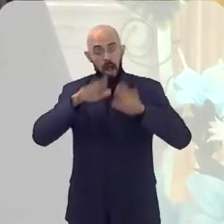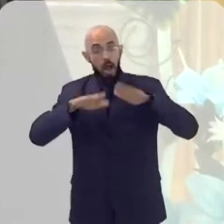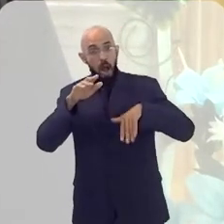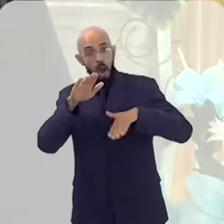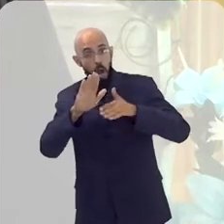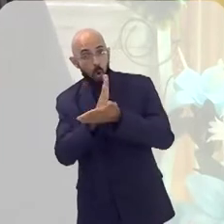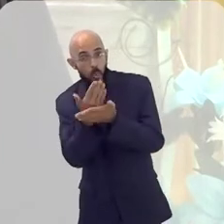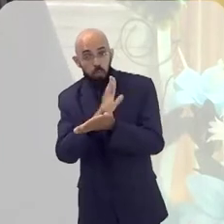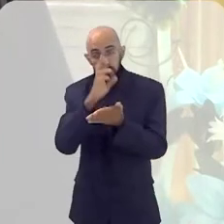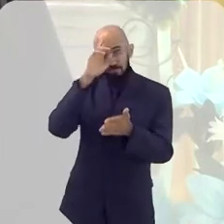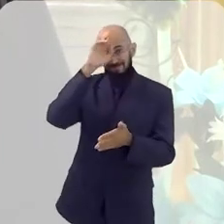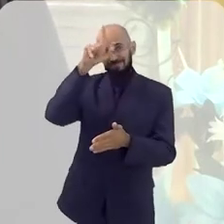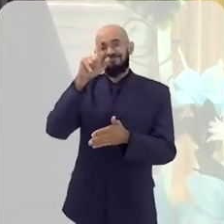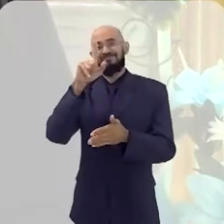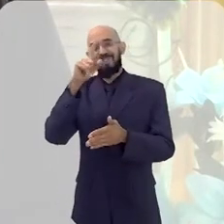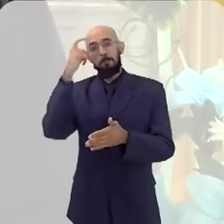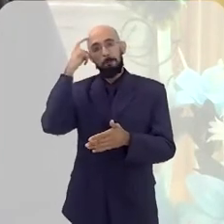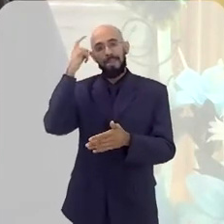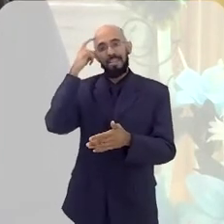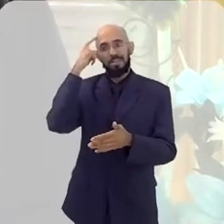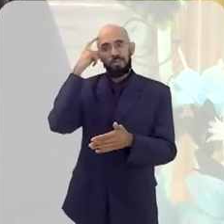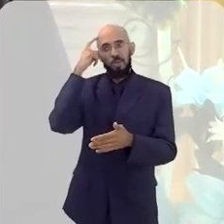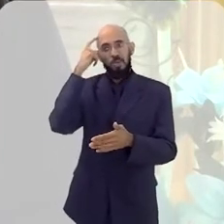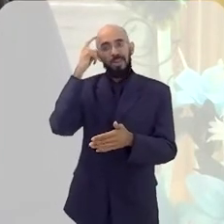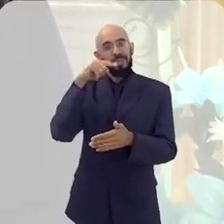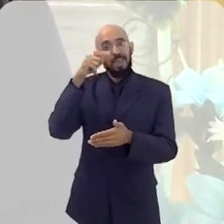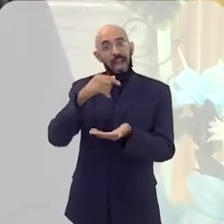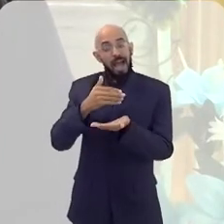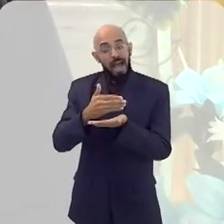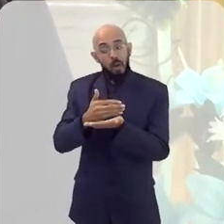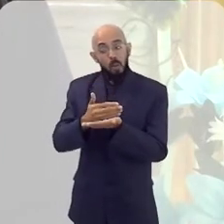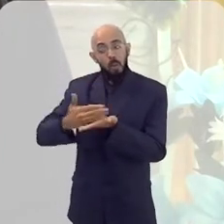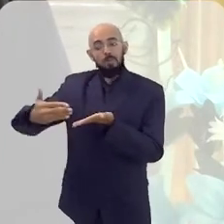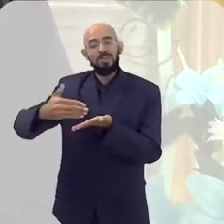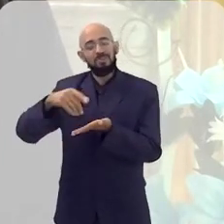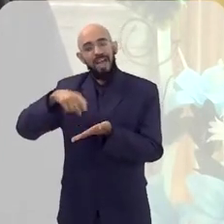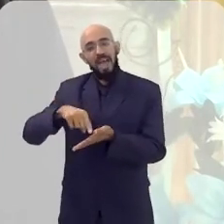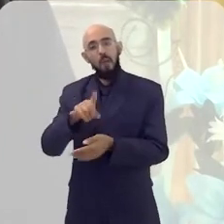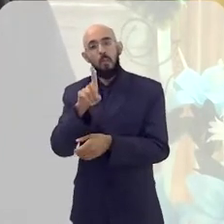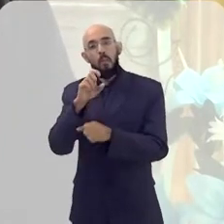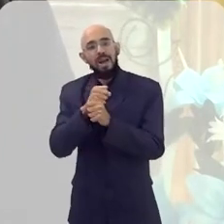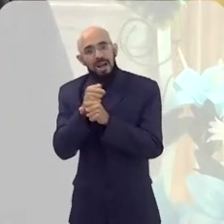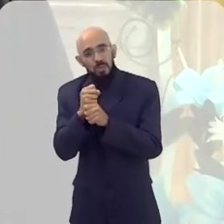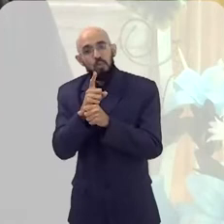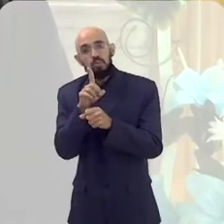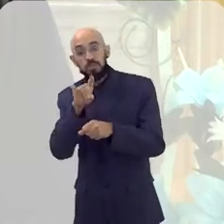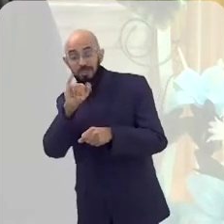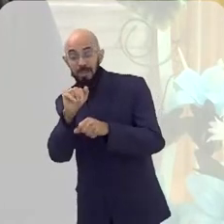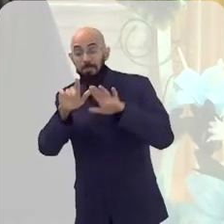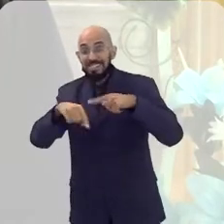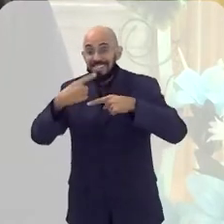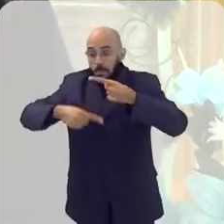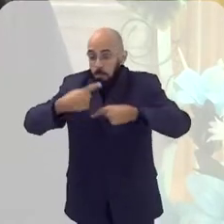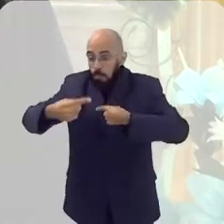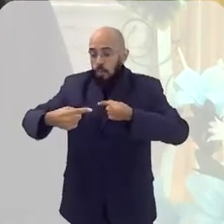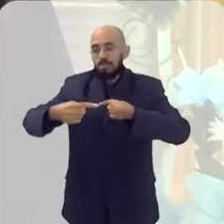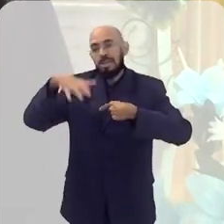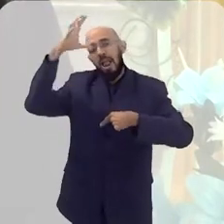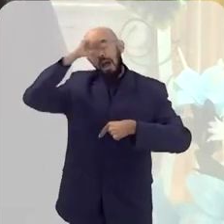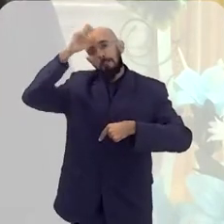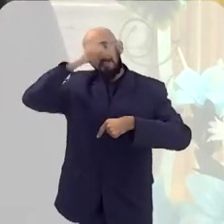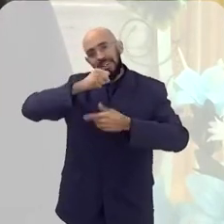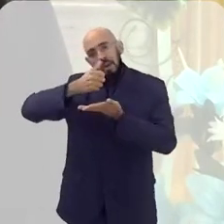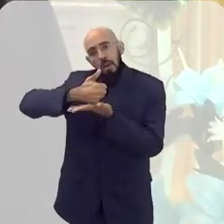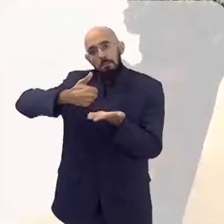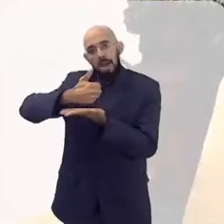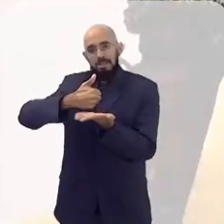acreditam que o processo de iniciação na Wicca é um ano e um dia. É um ano e um dia, mas depois que ela tem